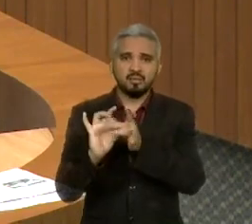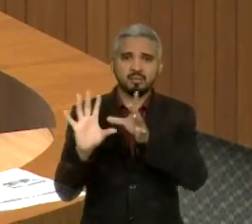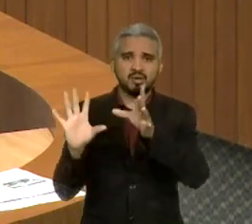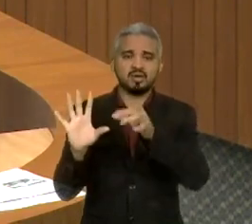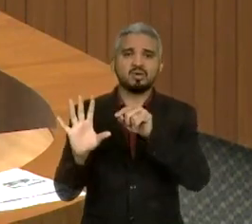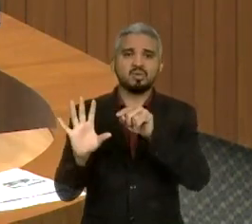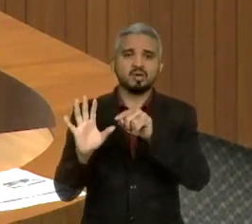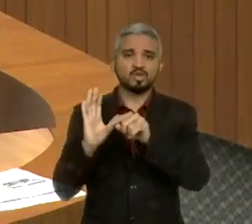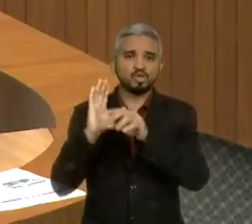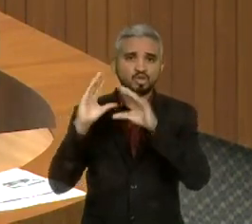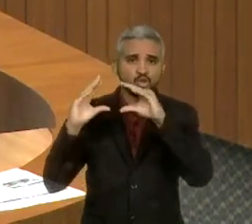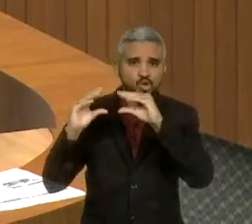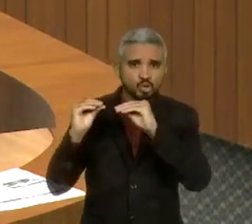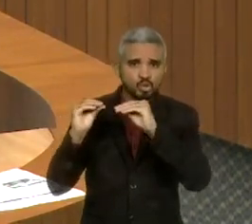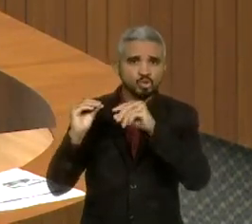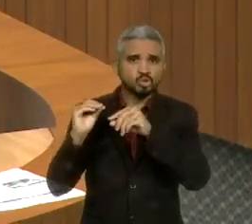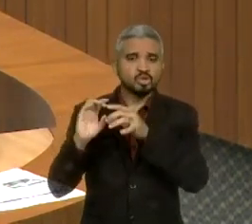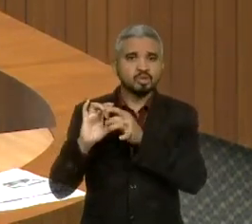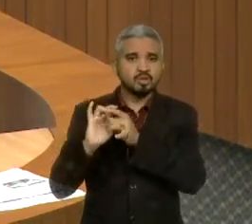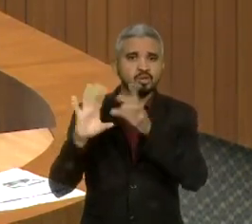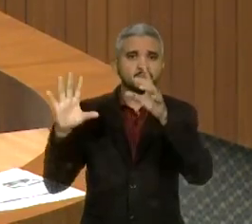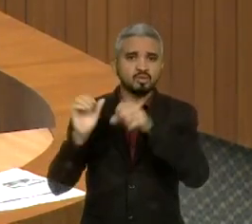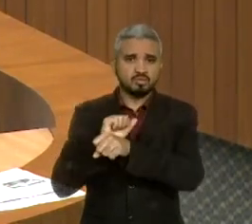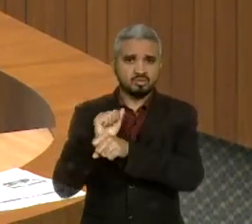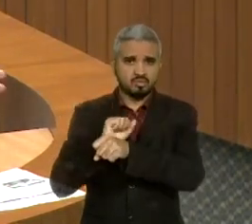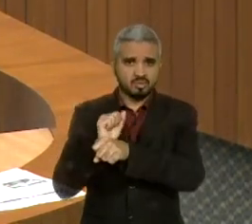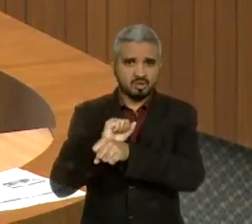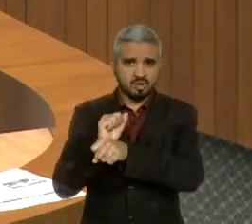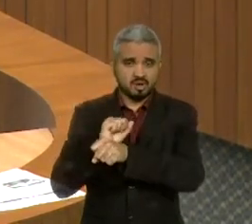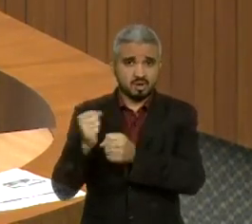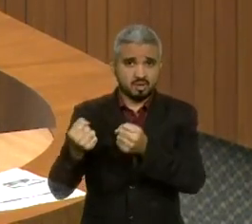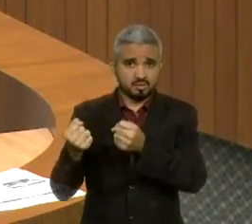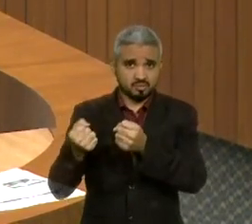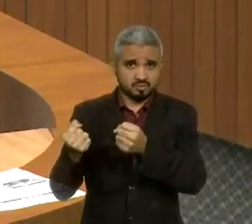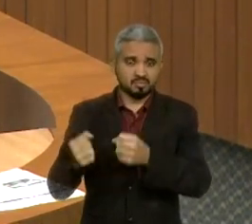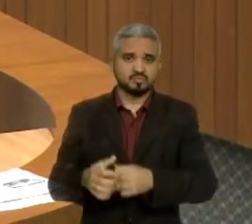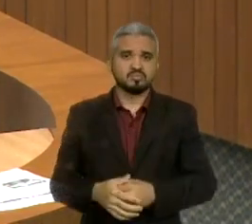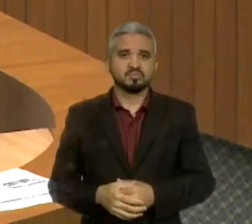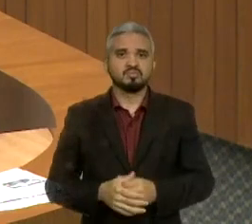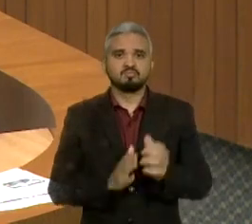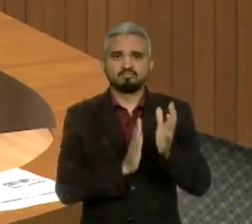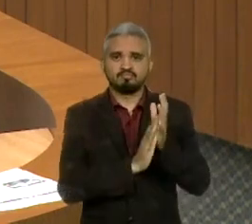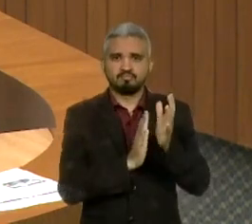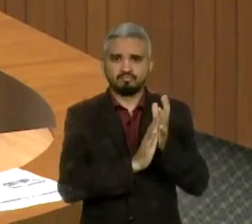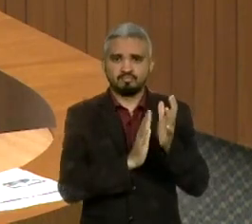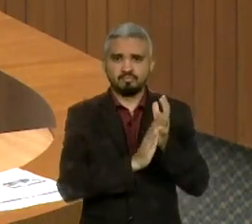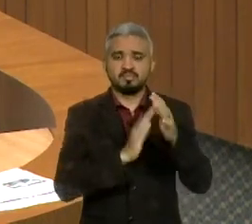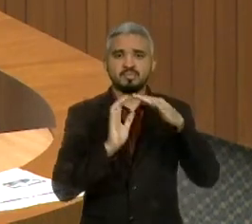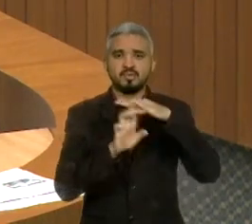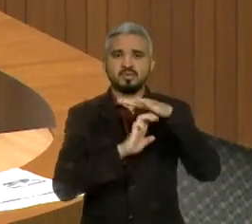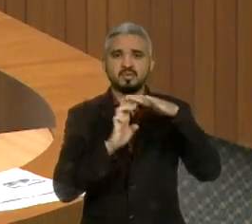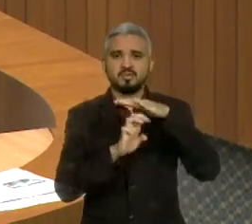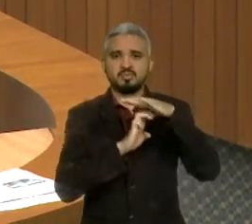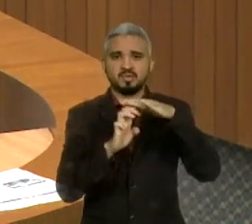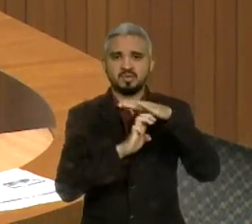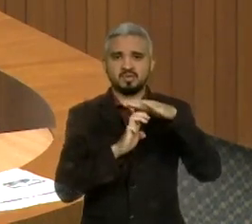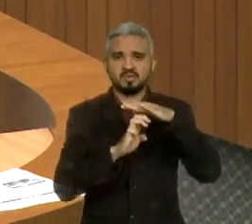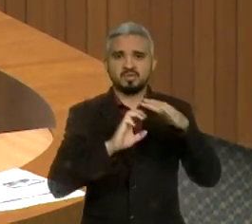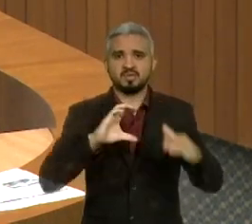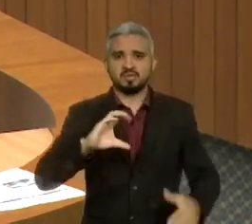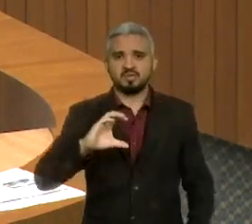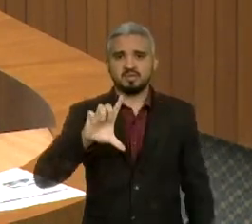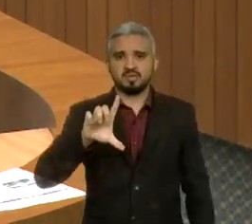da SMTT. Primeiro, eu quero parabenizar a empresa Clase, né, pela formação que deu aos